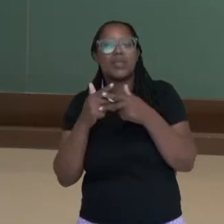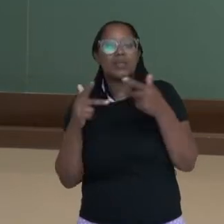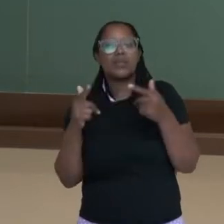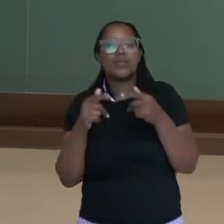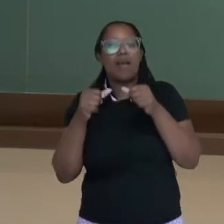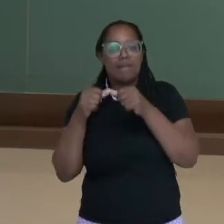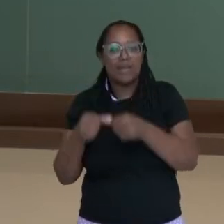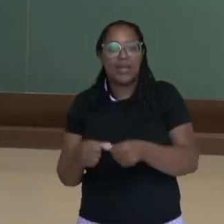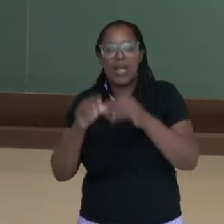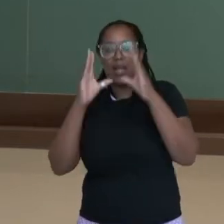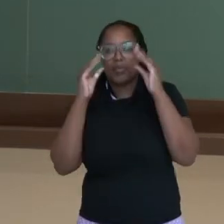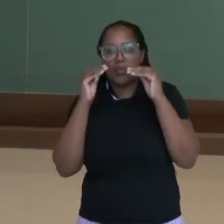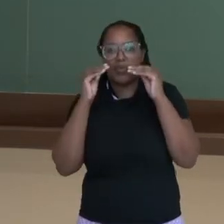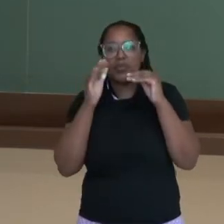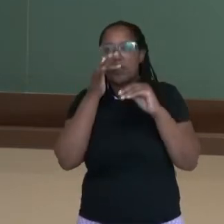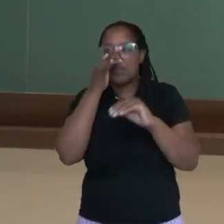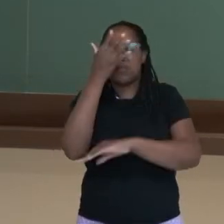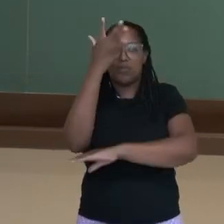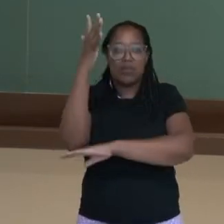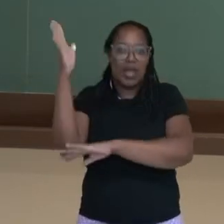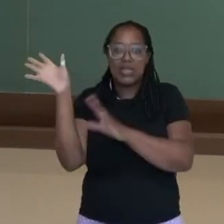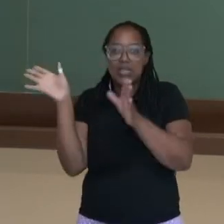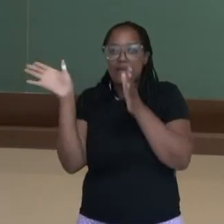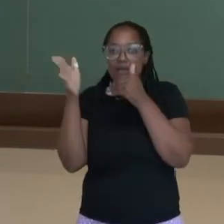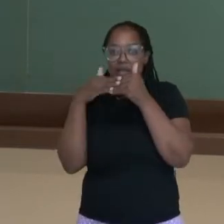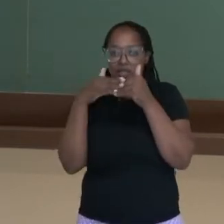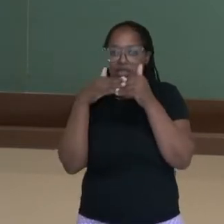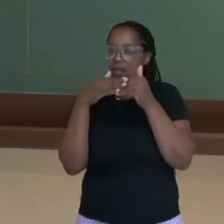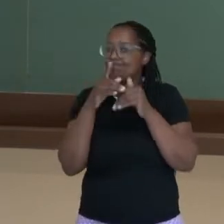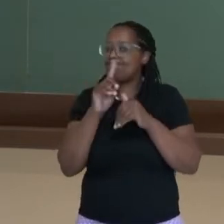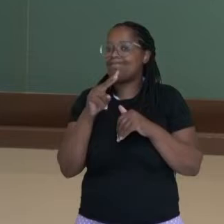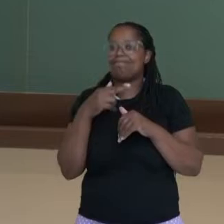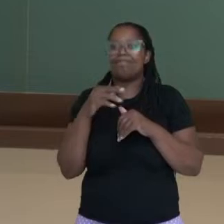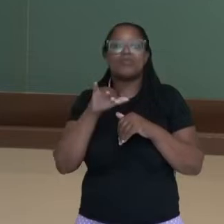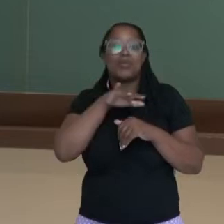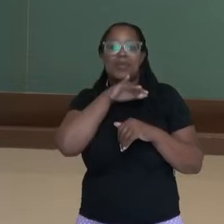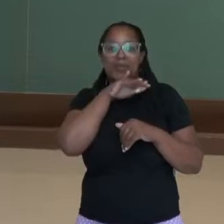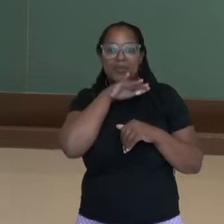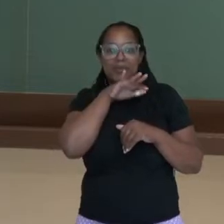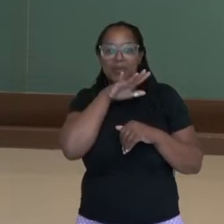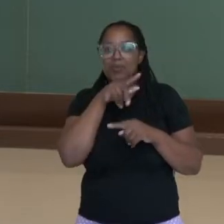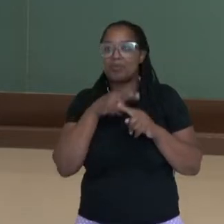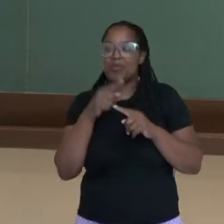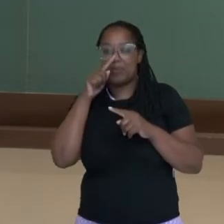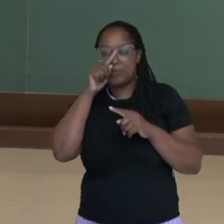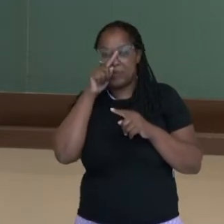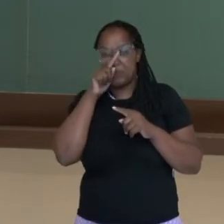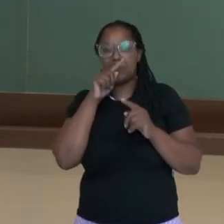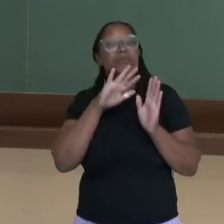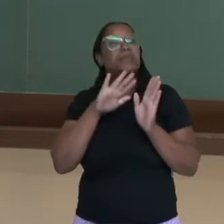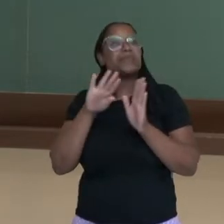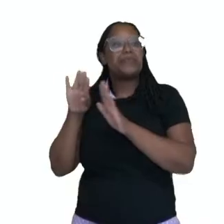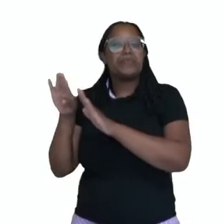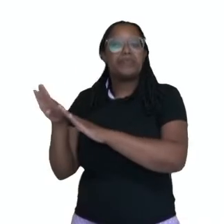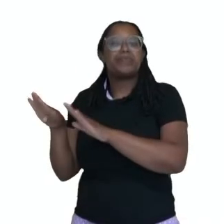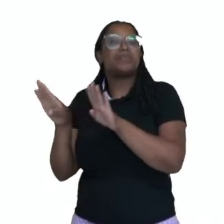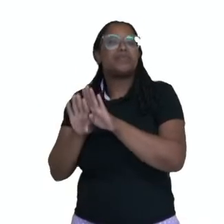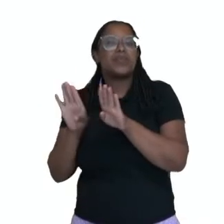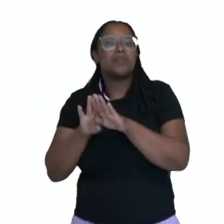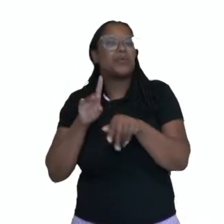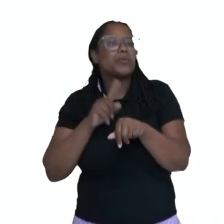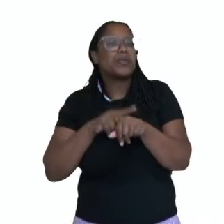floresta fechada não é bom. Então esse controle do tempo sempre foi muito necessário. O